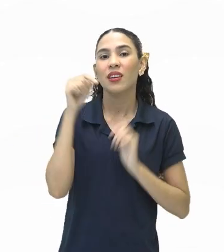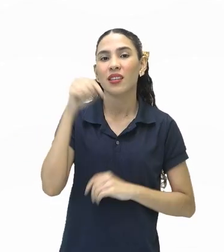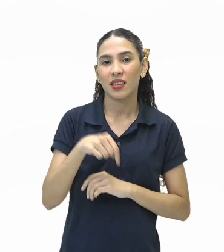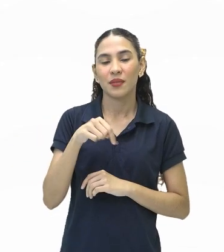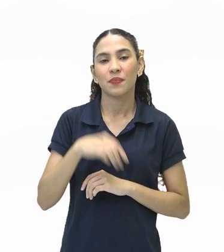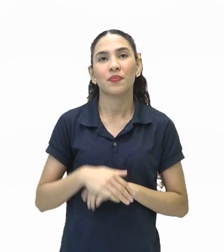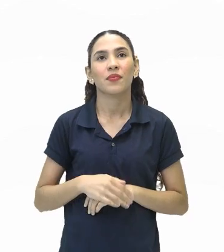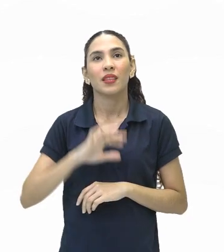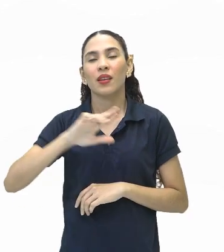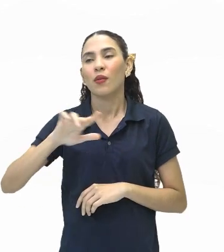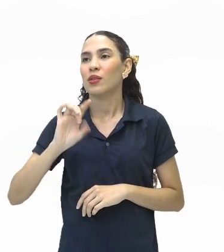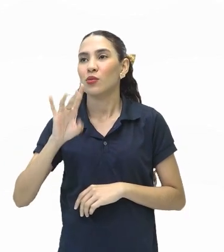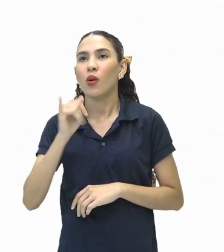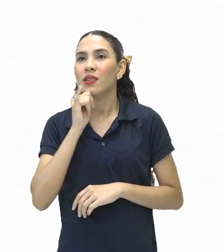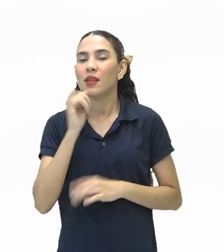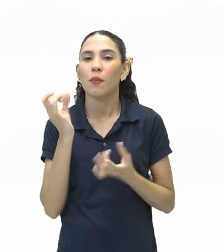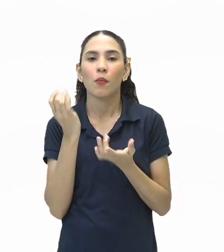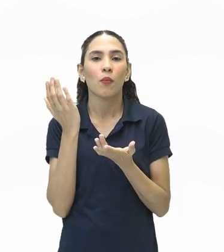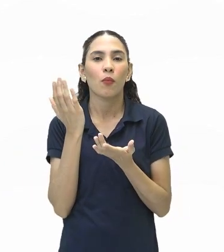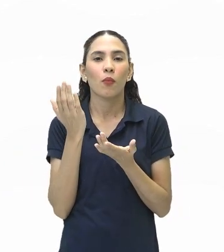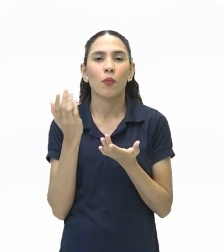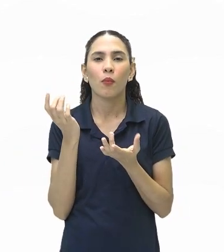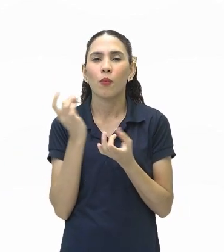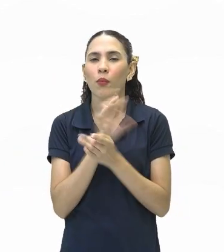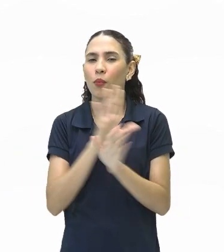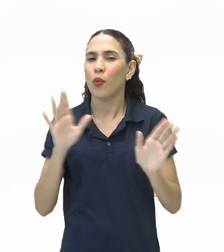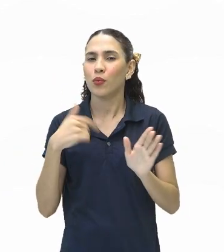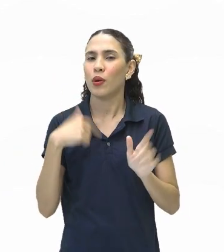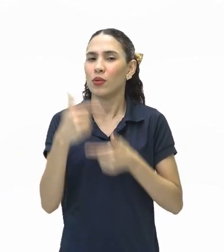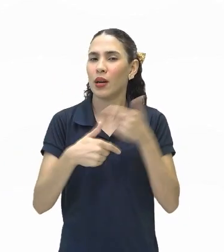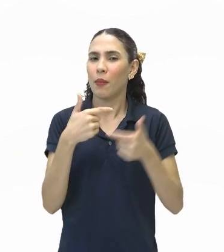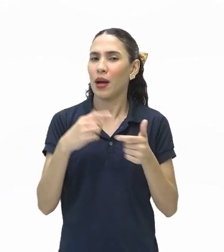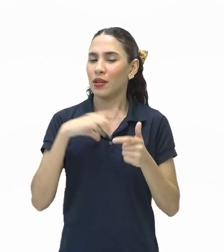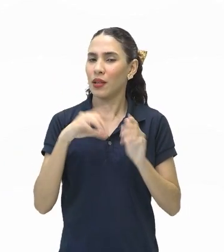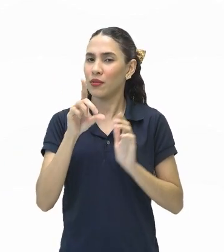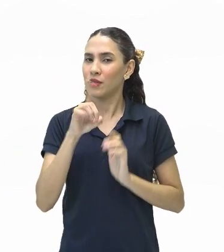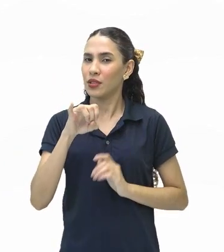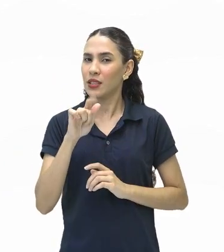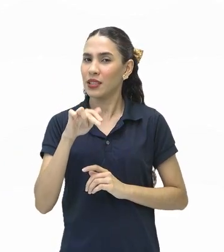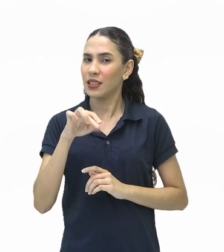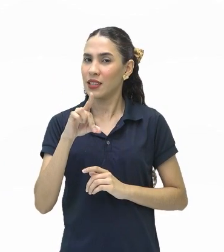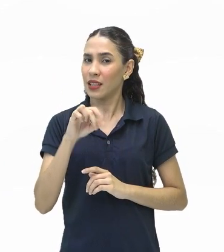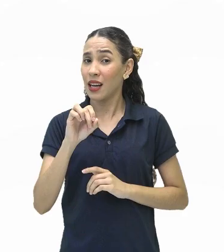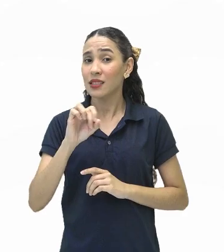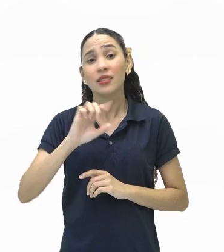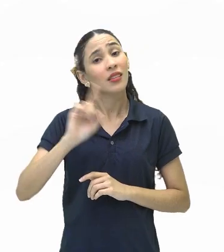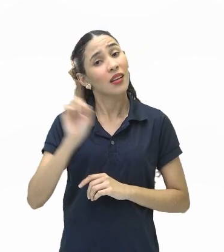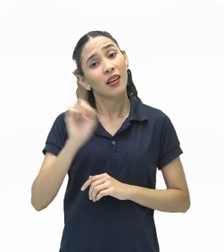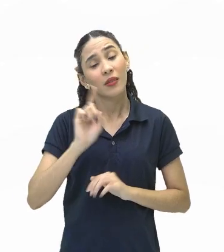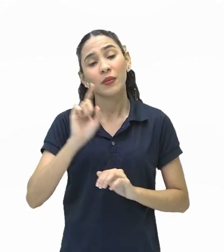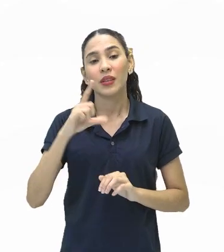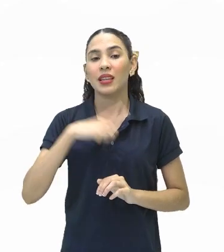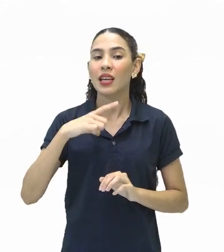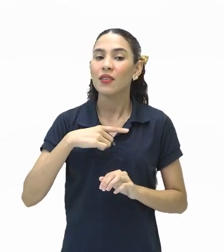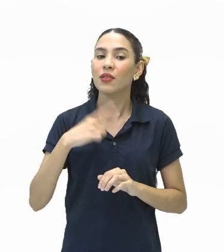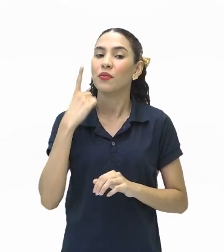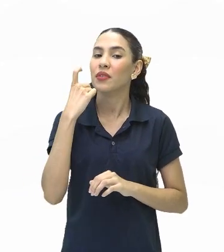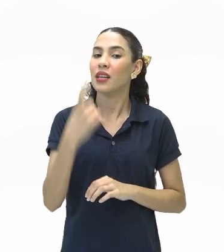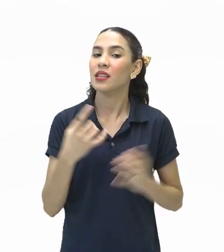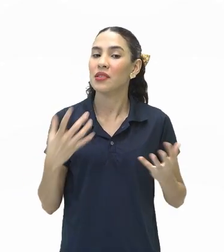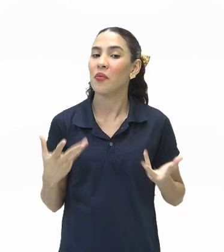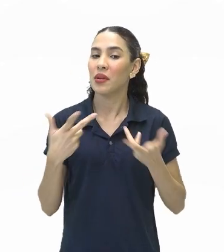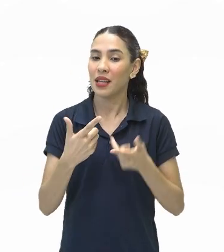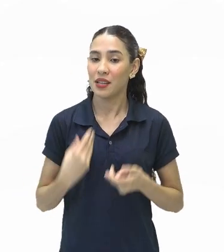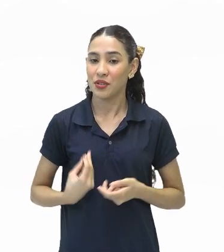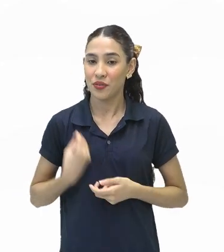tá? Não era só, pronto, eu tenho trabalho, eu tenho dignidade. Não foi só isso. Olha só, a busca pela qualidade